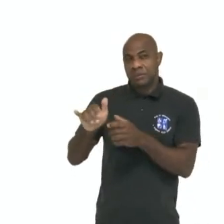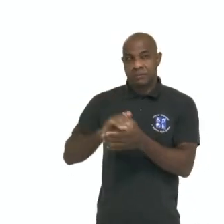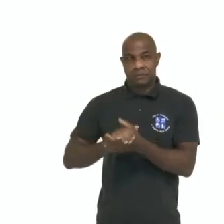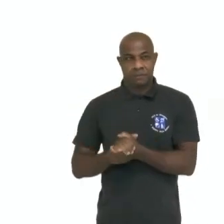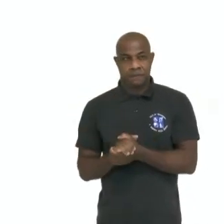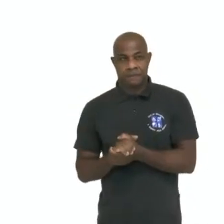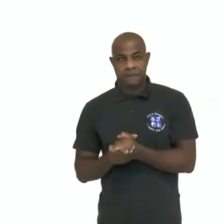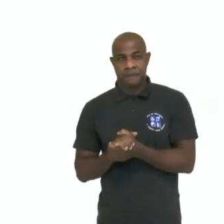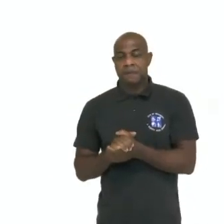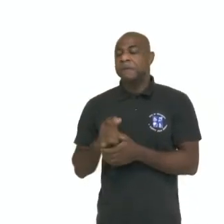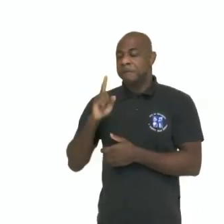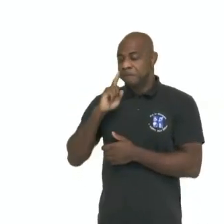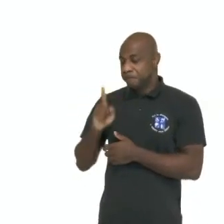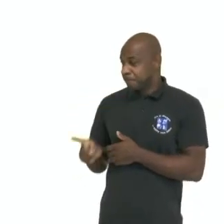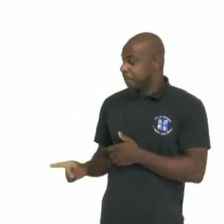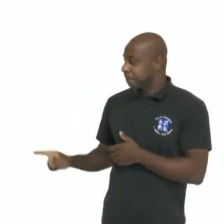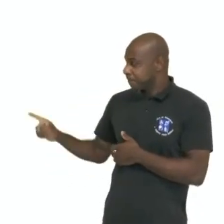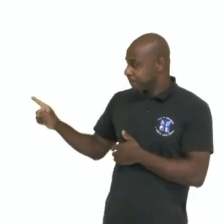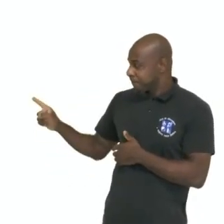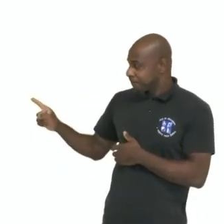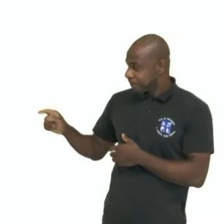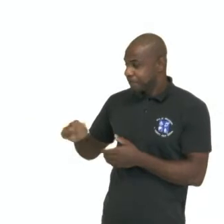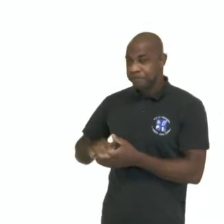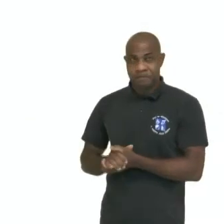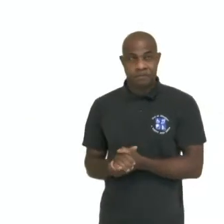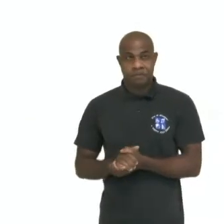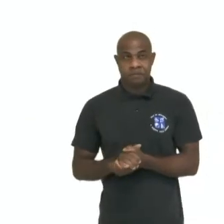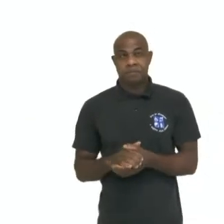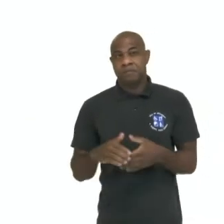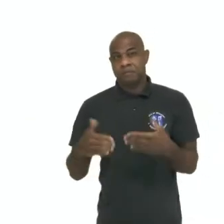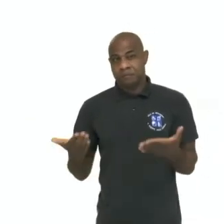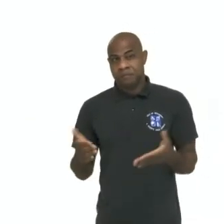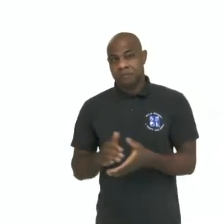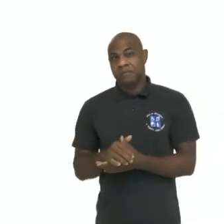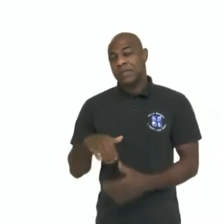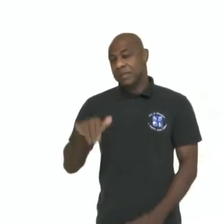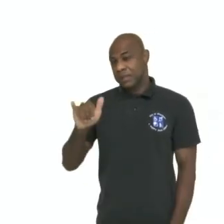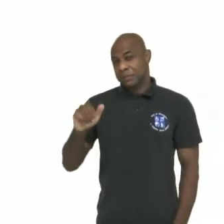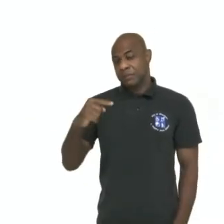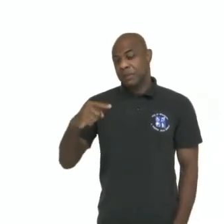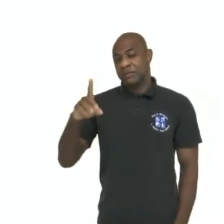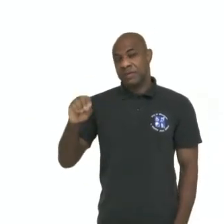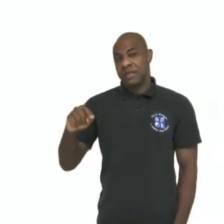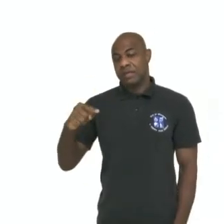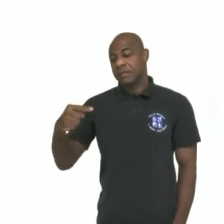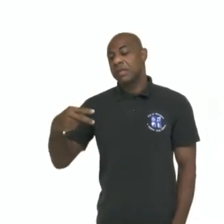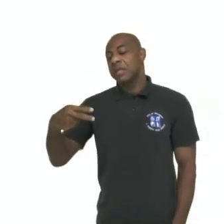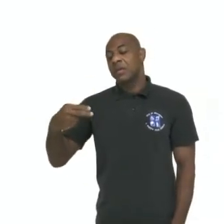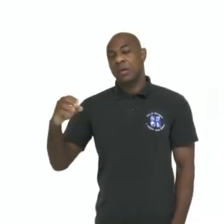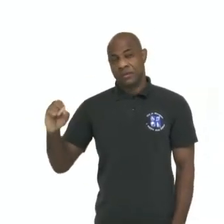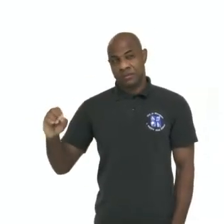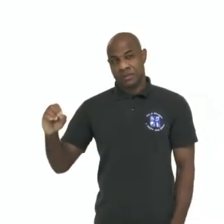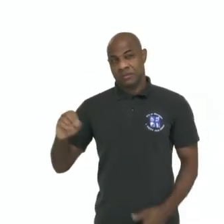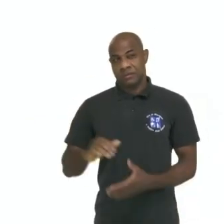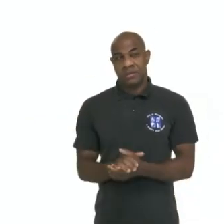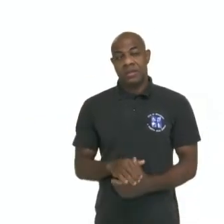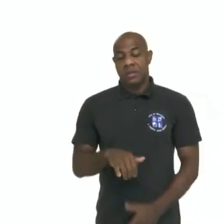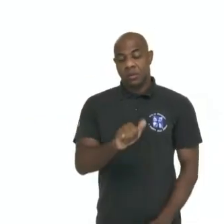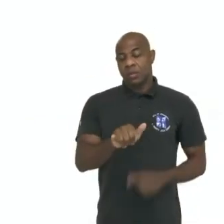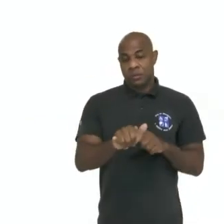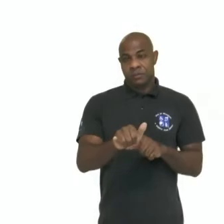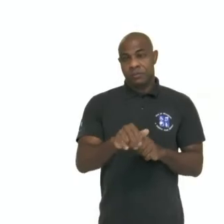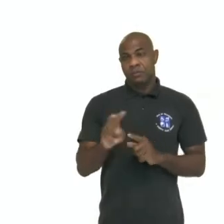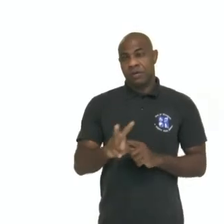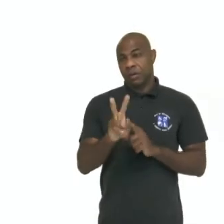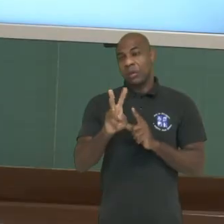0, mais o y, menos 10 igual a 0. Ou seja, y menos 10 igual a 0, ou seja, o y vale